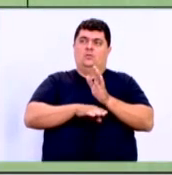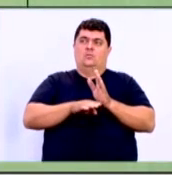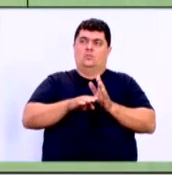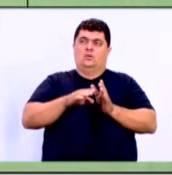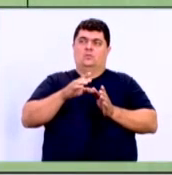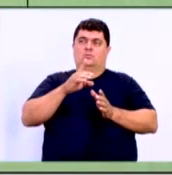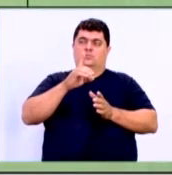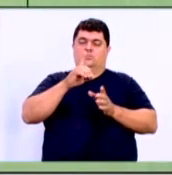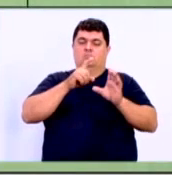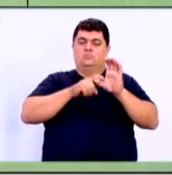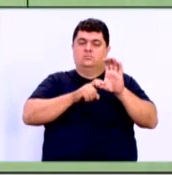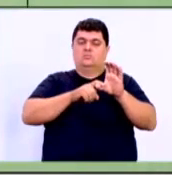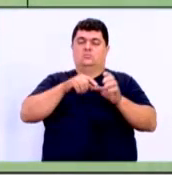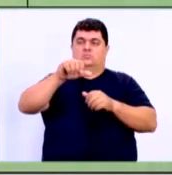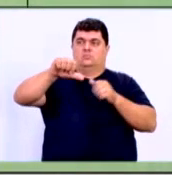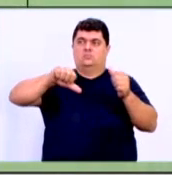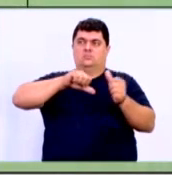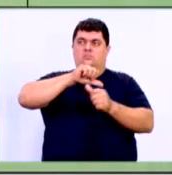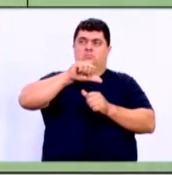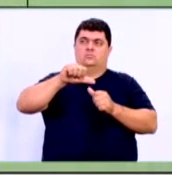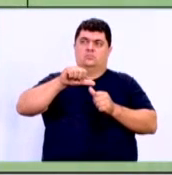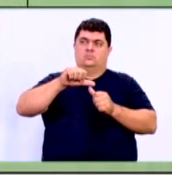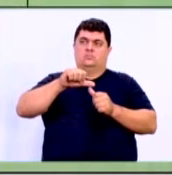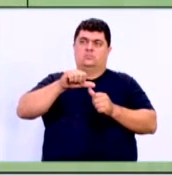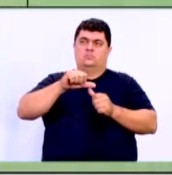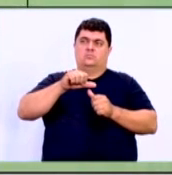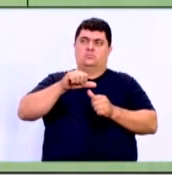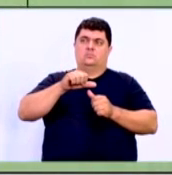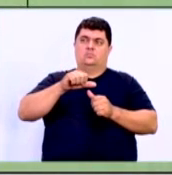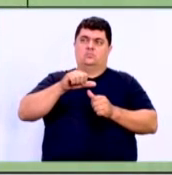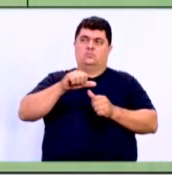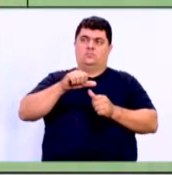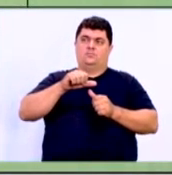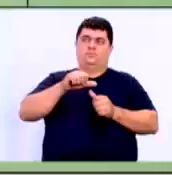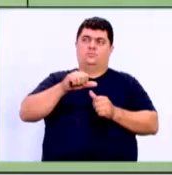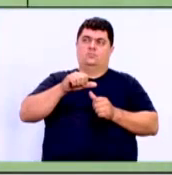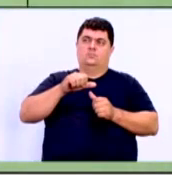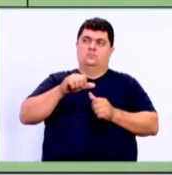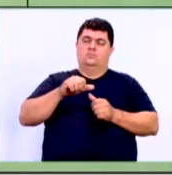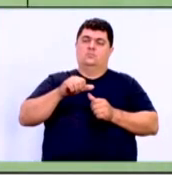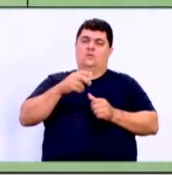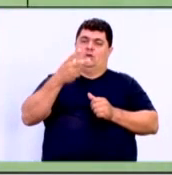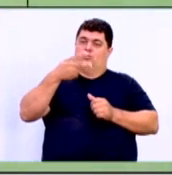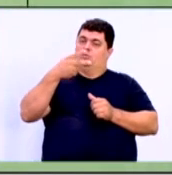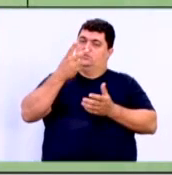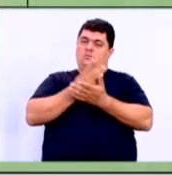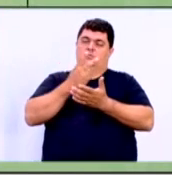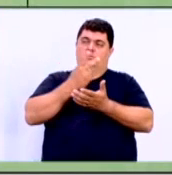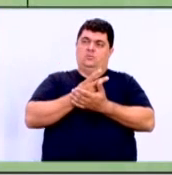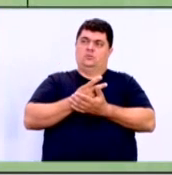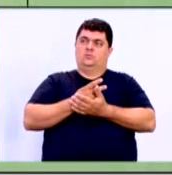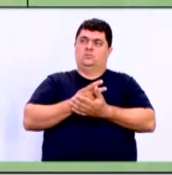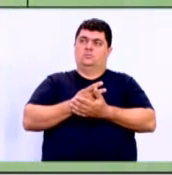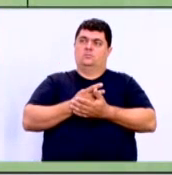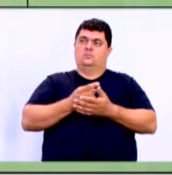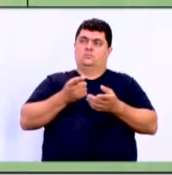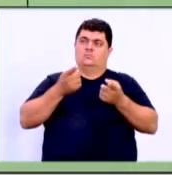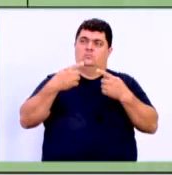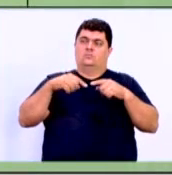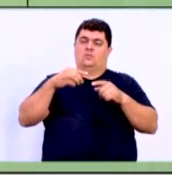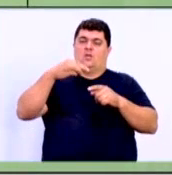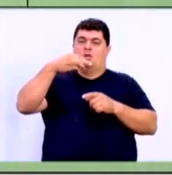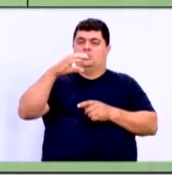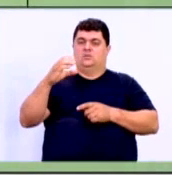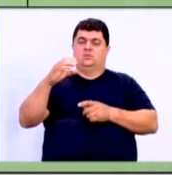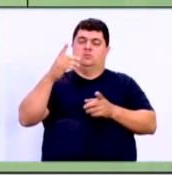variável. Depois da receita, vem dois variáveis, custeio variável, despesa variável. E após isso, achamos a nossa